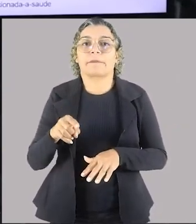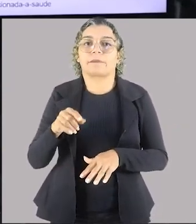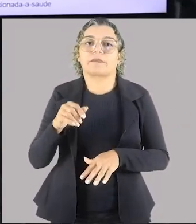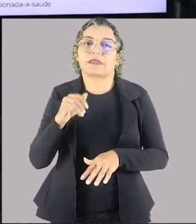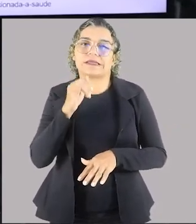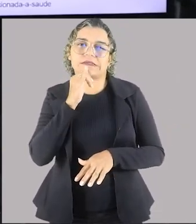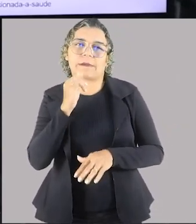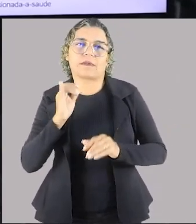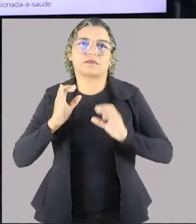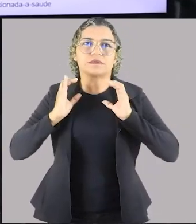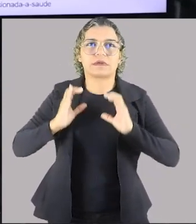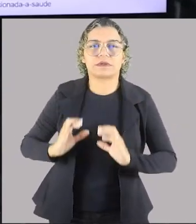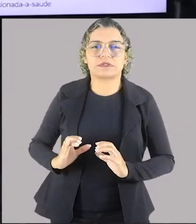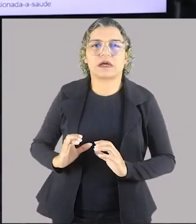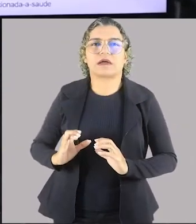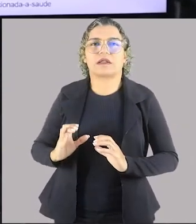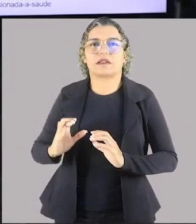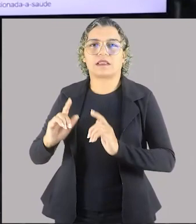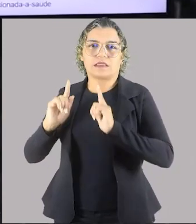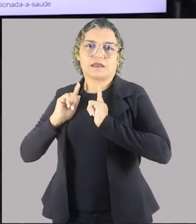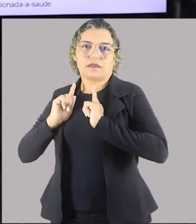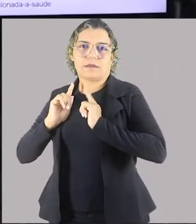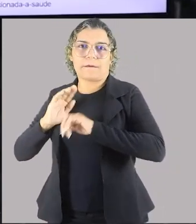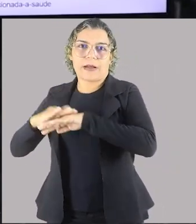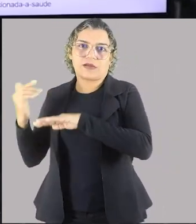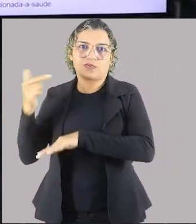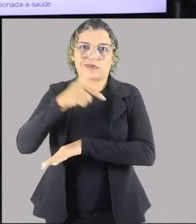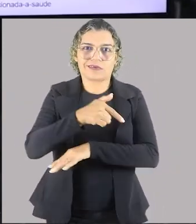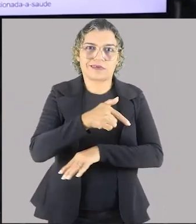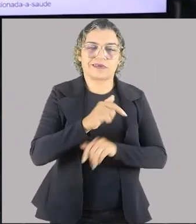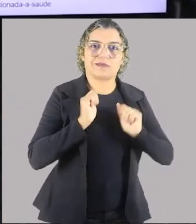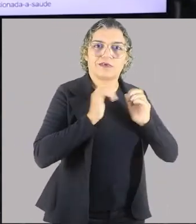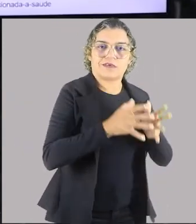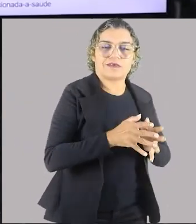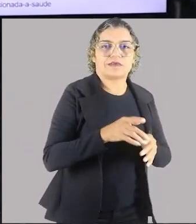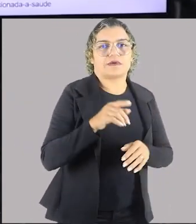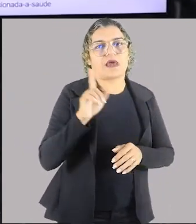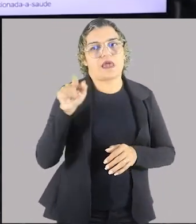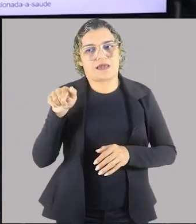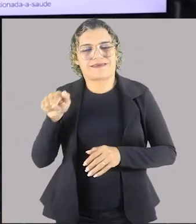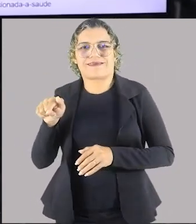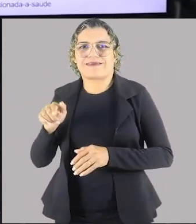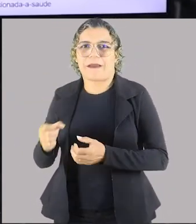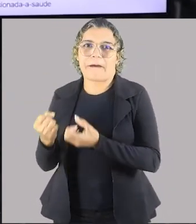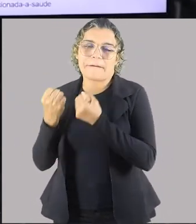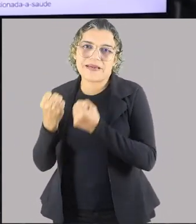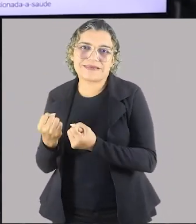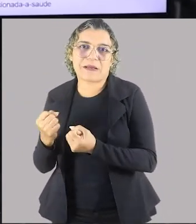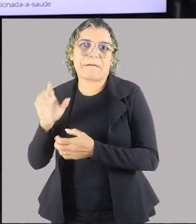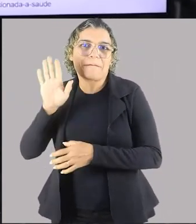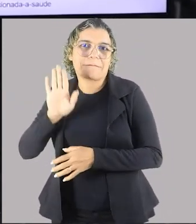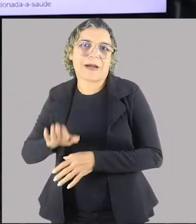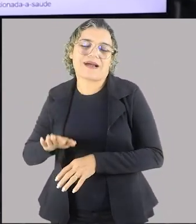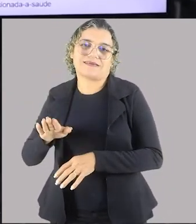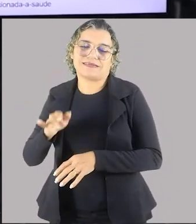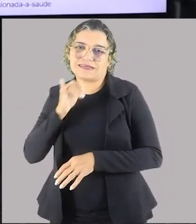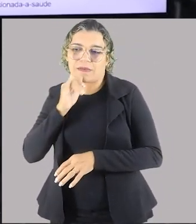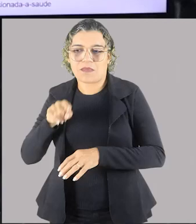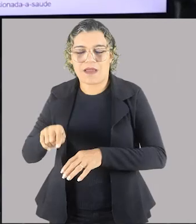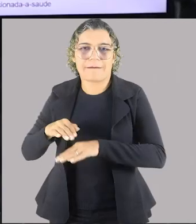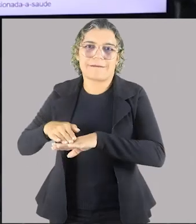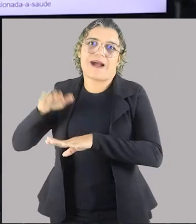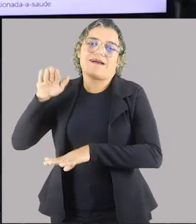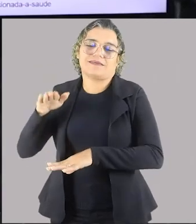de comportamento sedentário, ele vai pesar mais do que esse tempo que você passa se